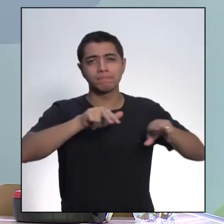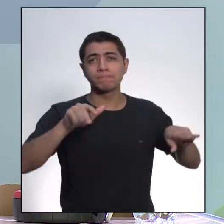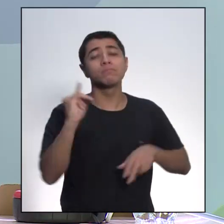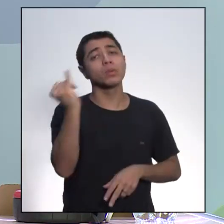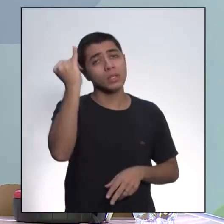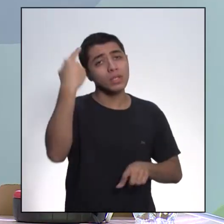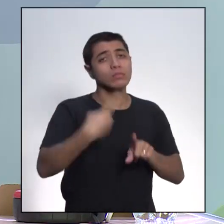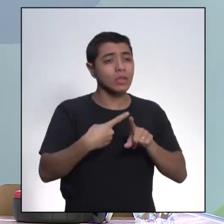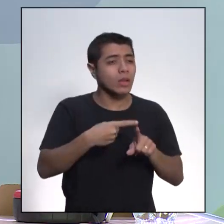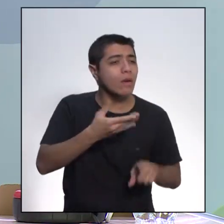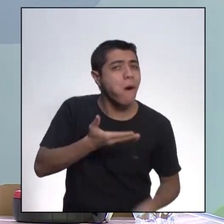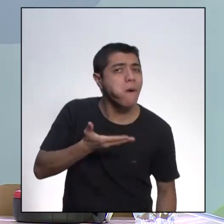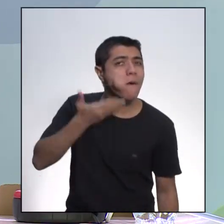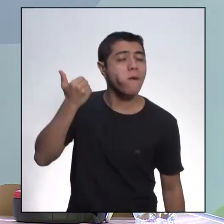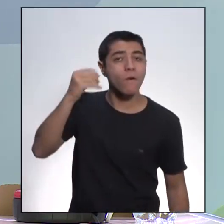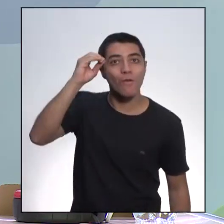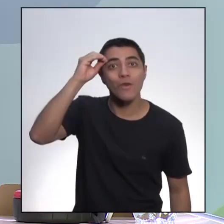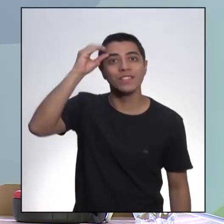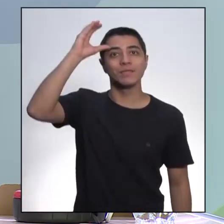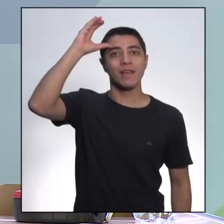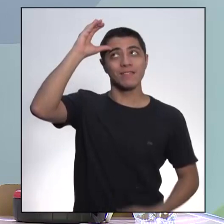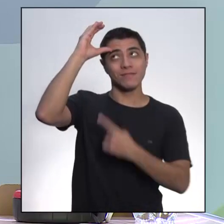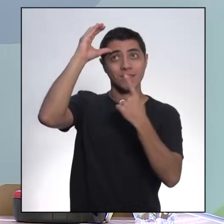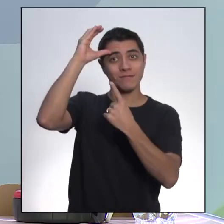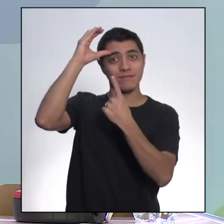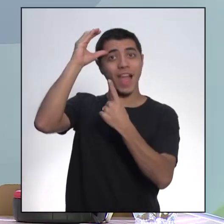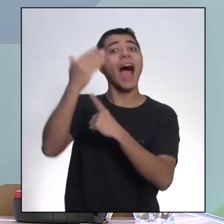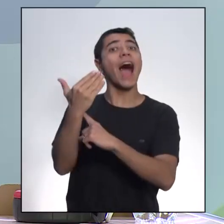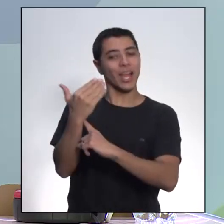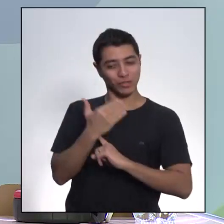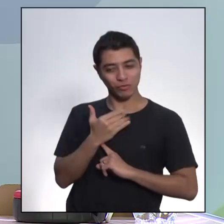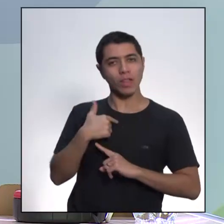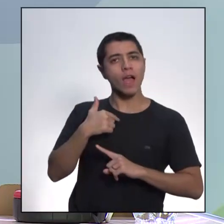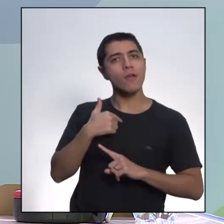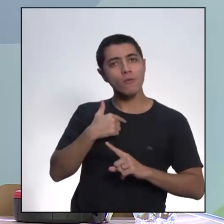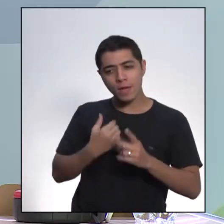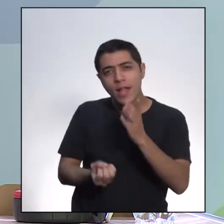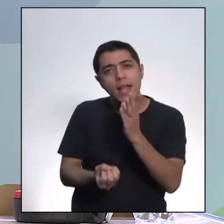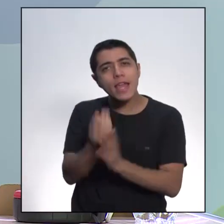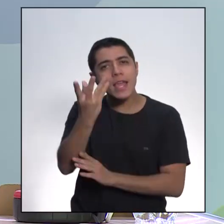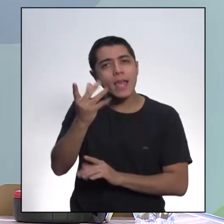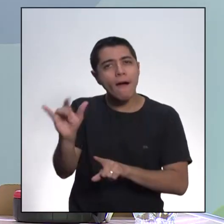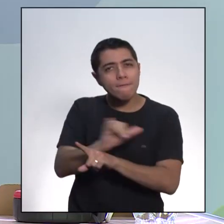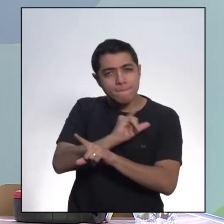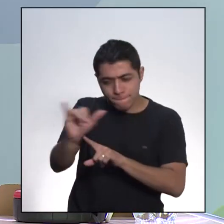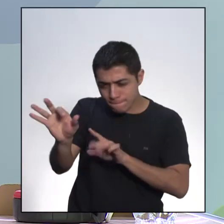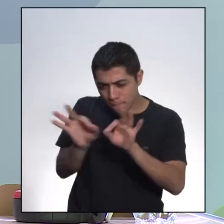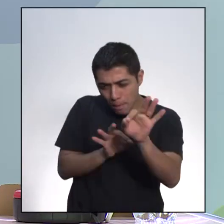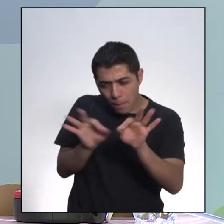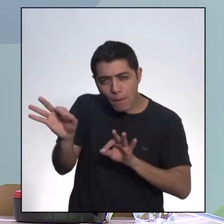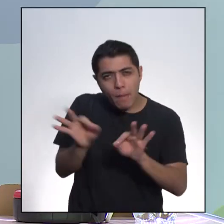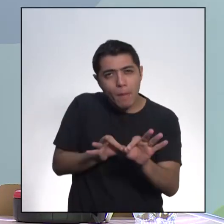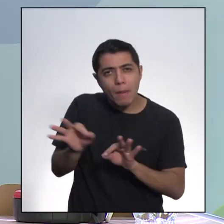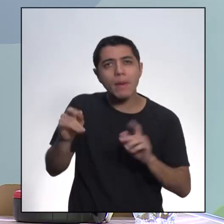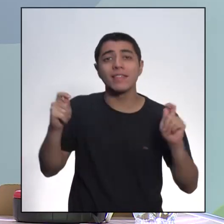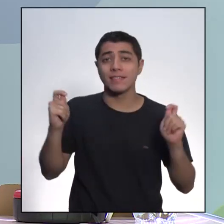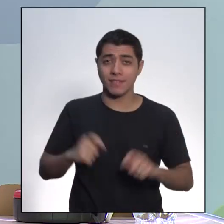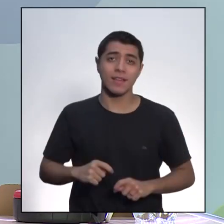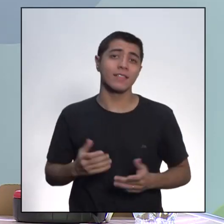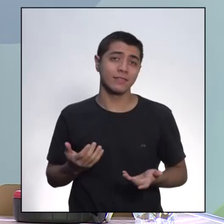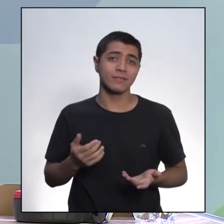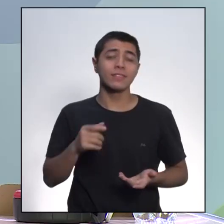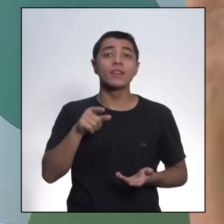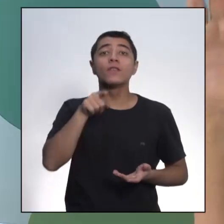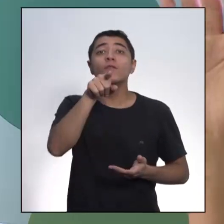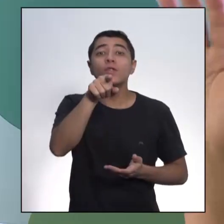a criar. Então, se vocês puderem depois assistir novamente a aula, você vai perceber que a criação é o limite. Não, quer